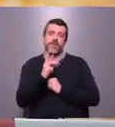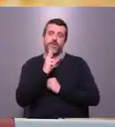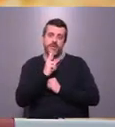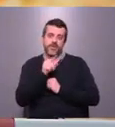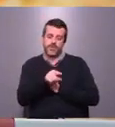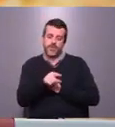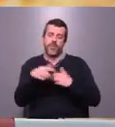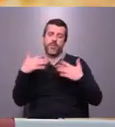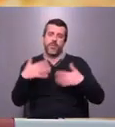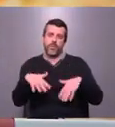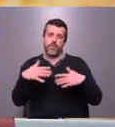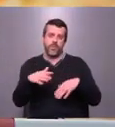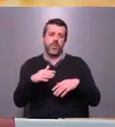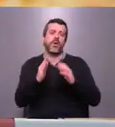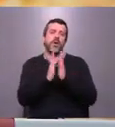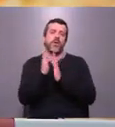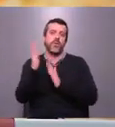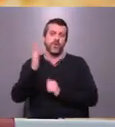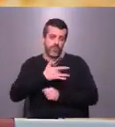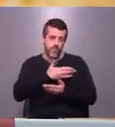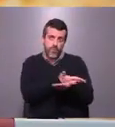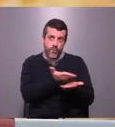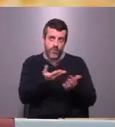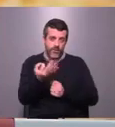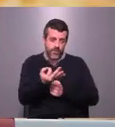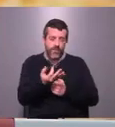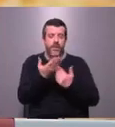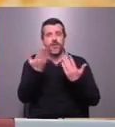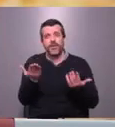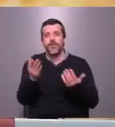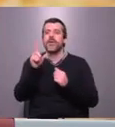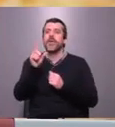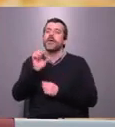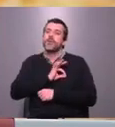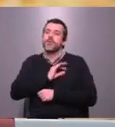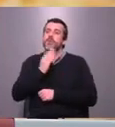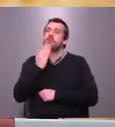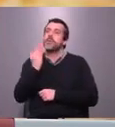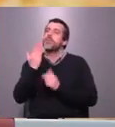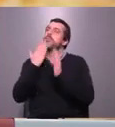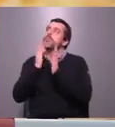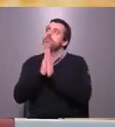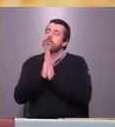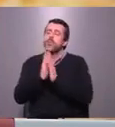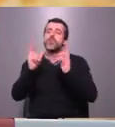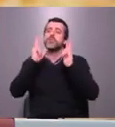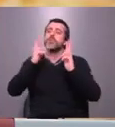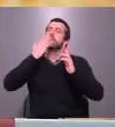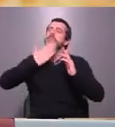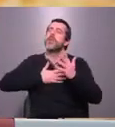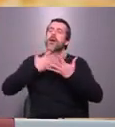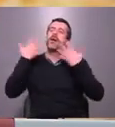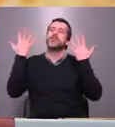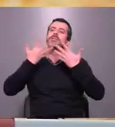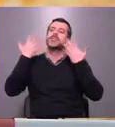maravilhosa experiência de se sentirem amados por Deus, peçamos ao Senhor que anime a nossa esperança,